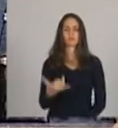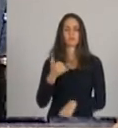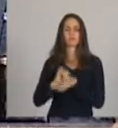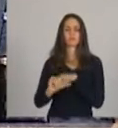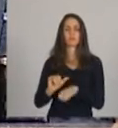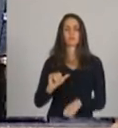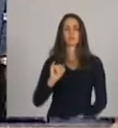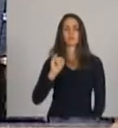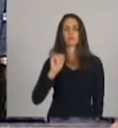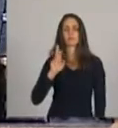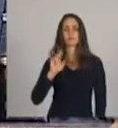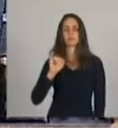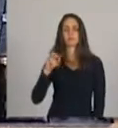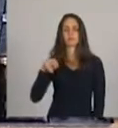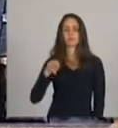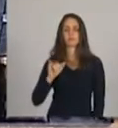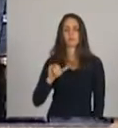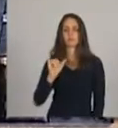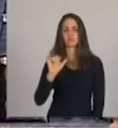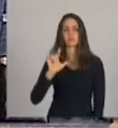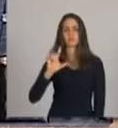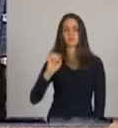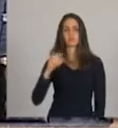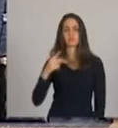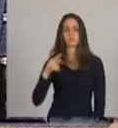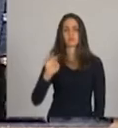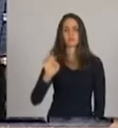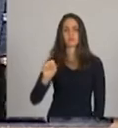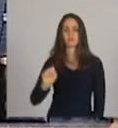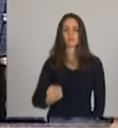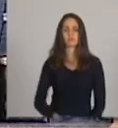Ausente, deputado Irine Lopes.